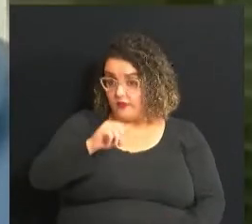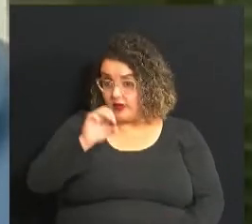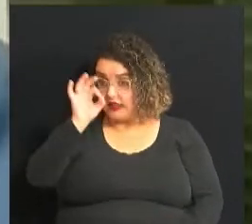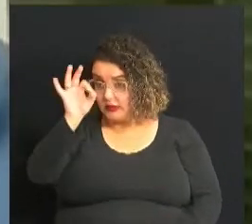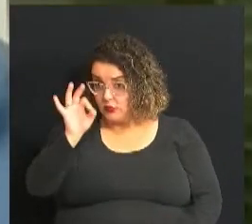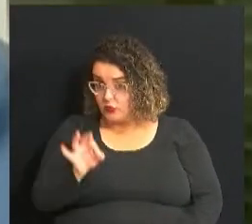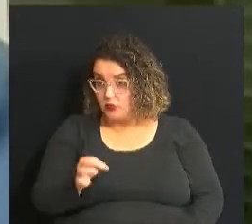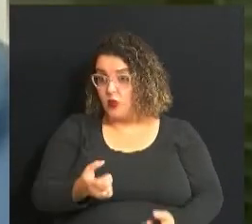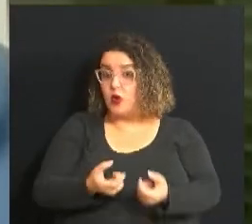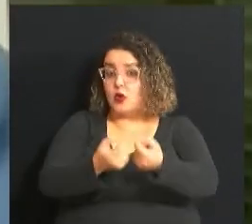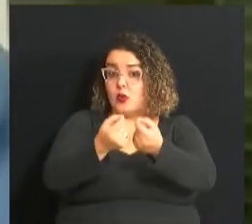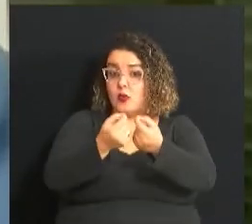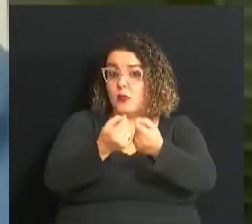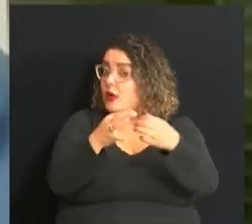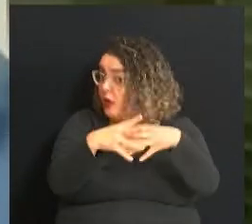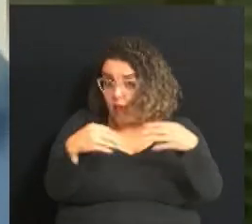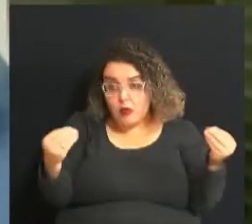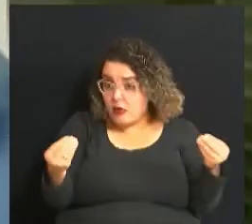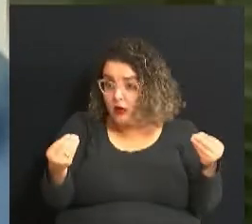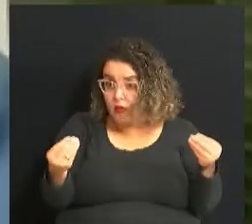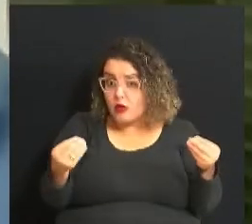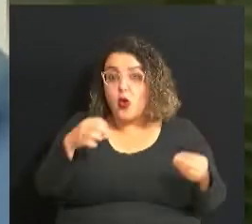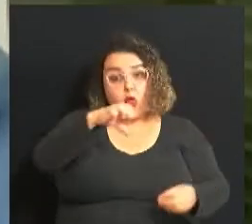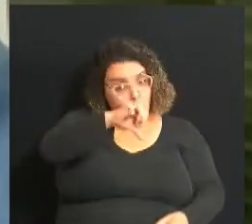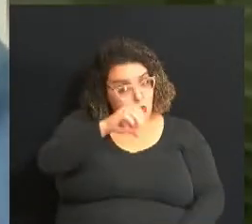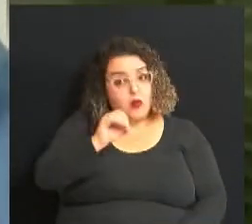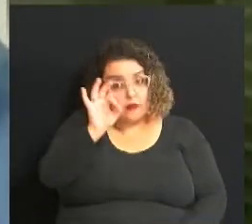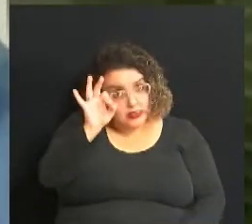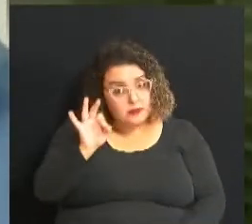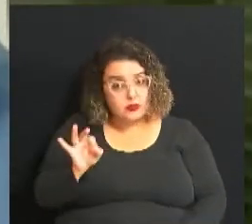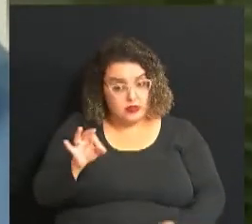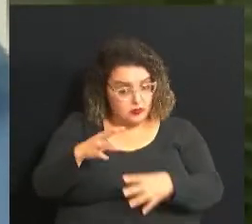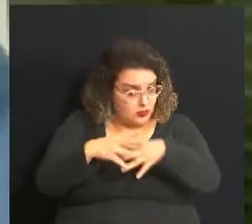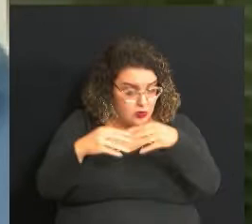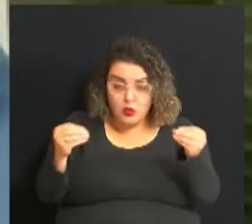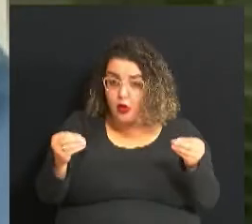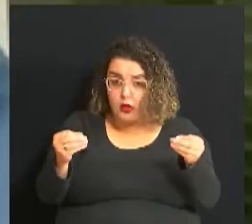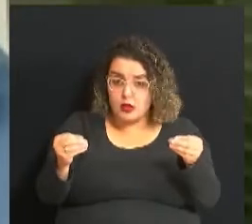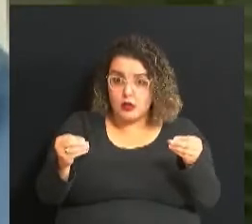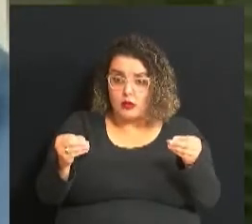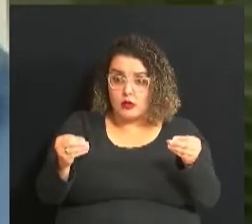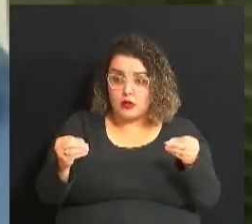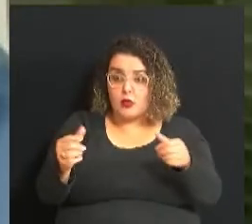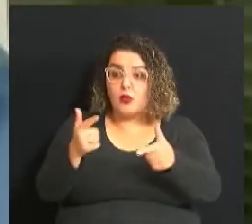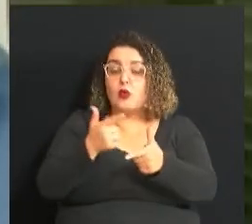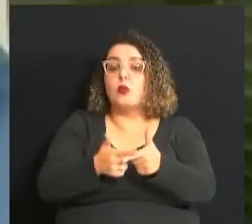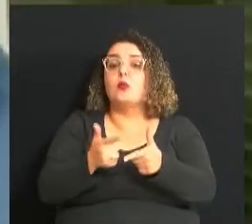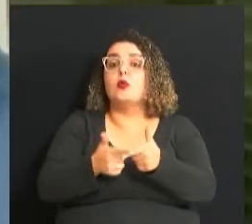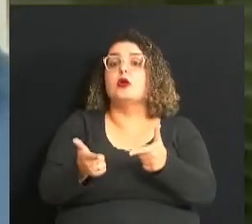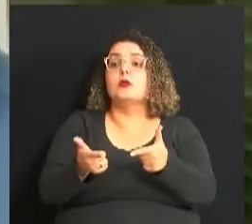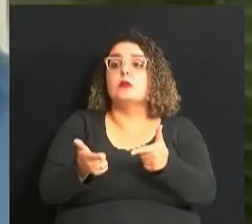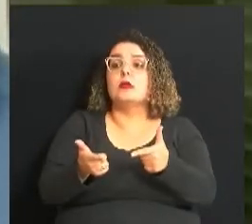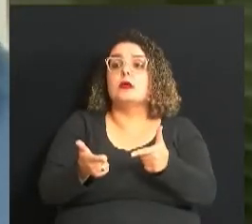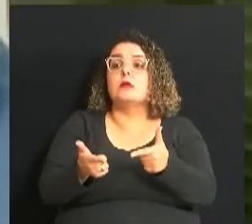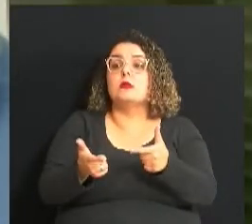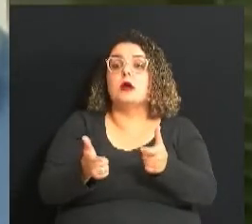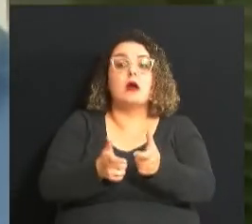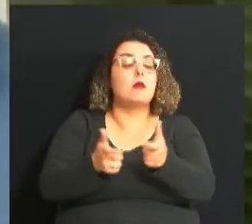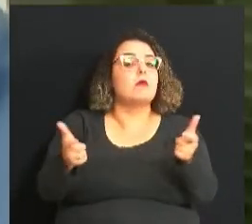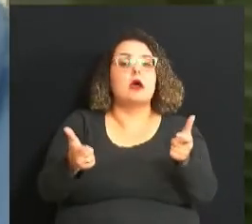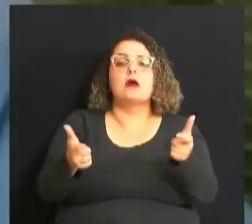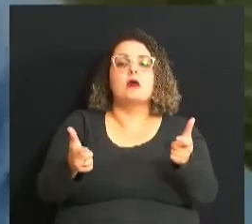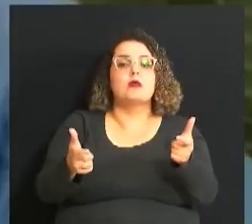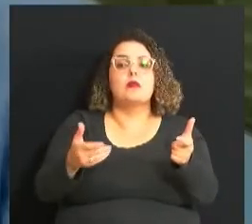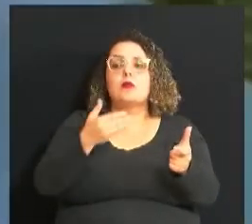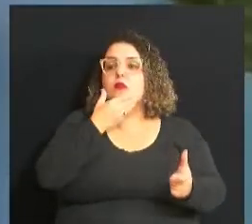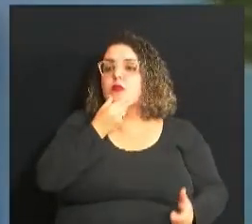são curáveis. Veja, 90%. Então, o problema é que boa parte dos homens não